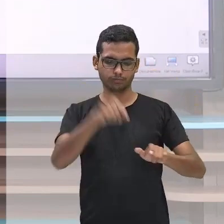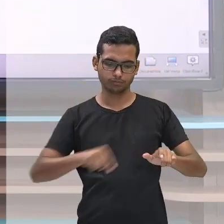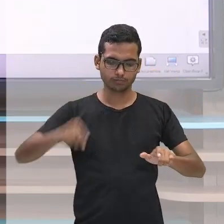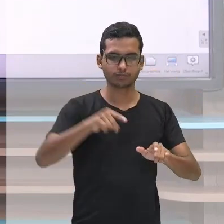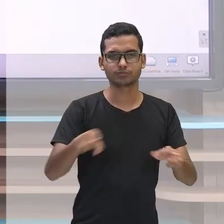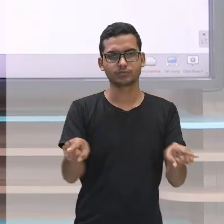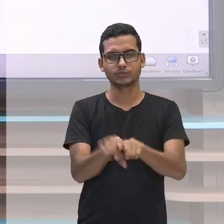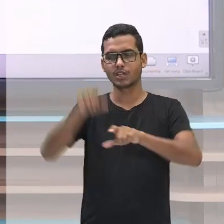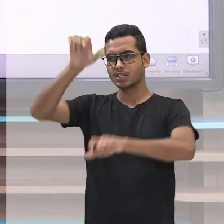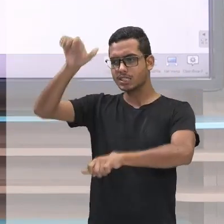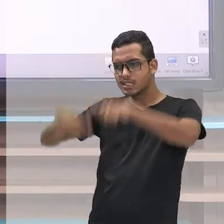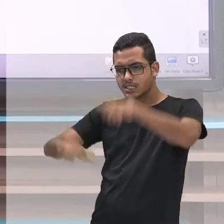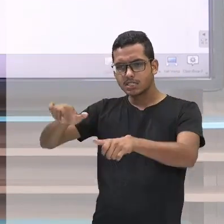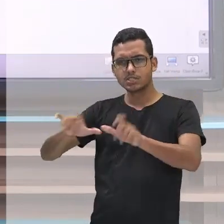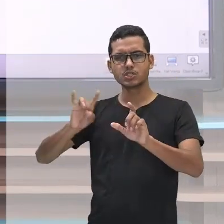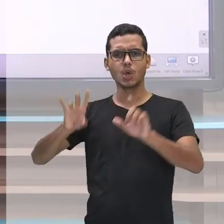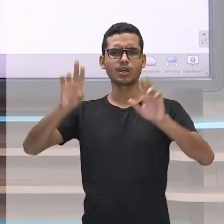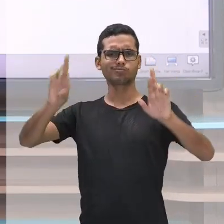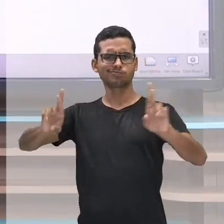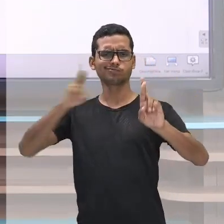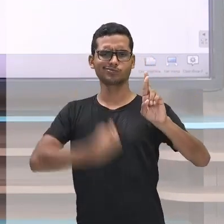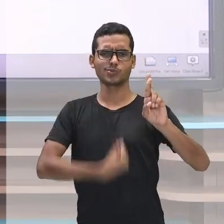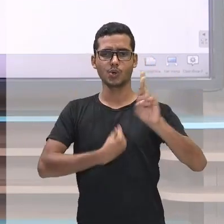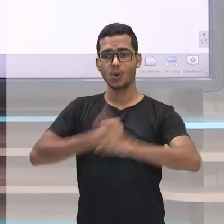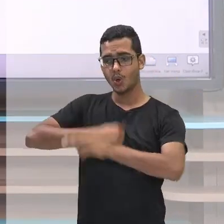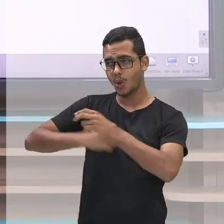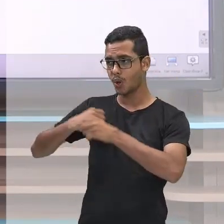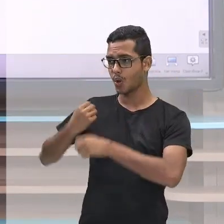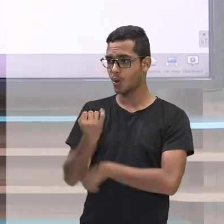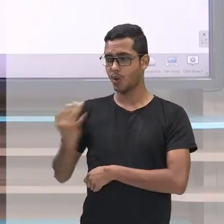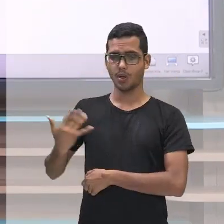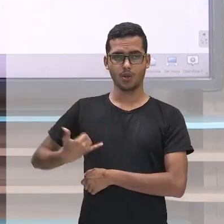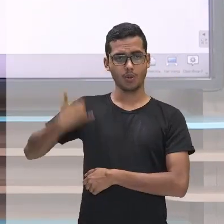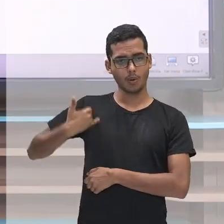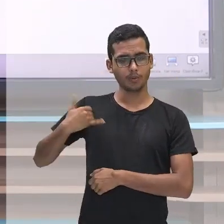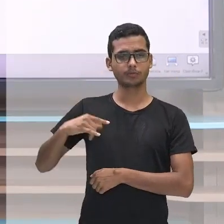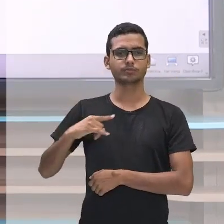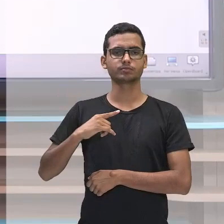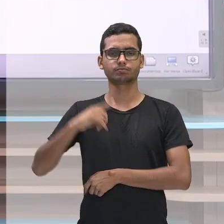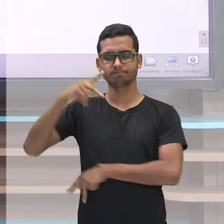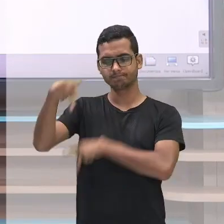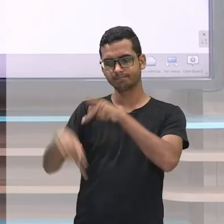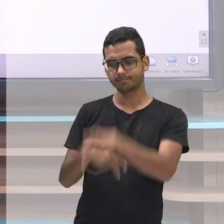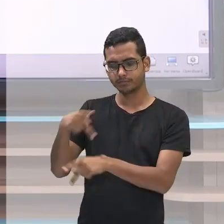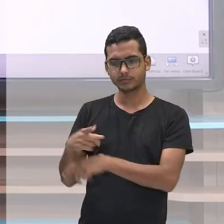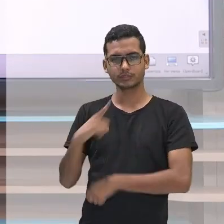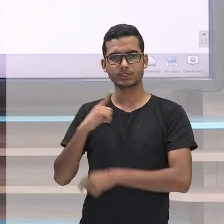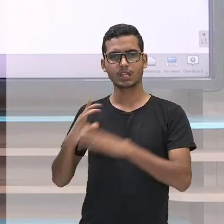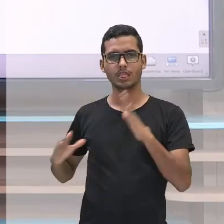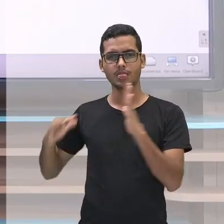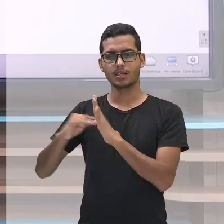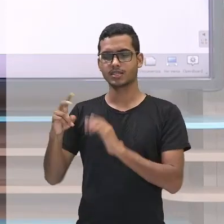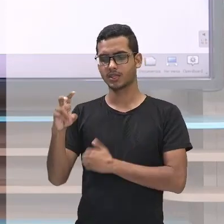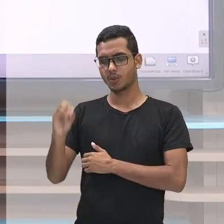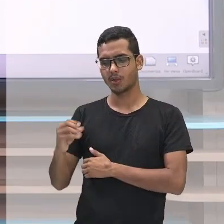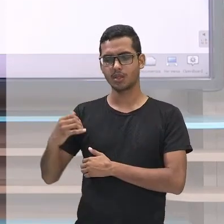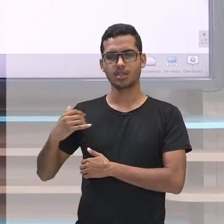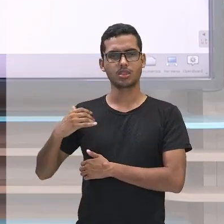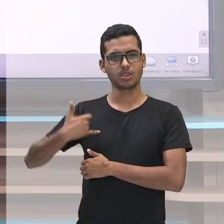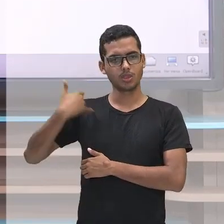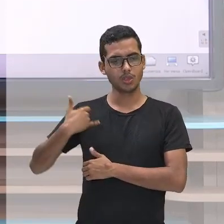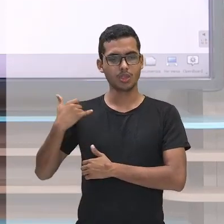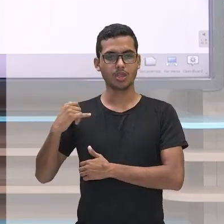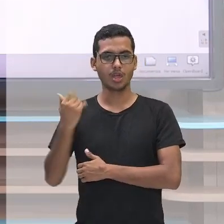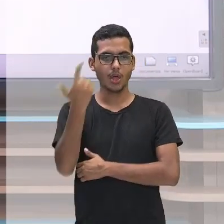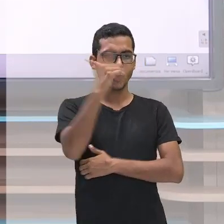estou analisando só a expectativa de vida. A população numa cidade X chega a 50 anos, numa cidade Y chega ali